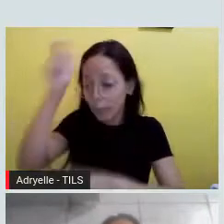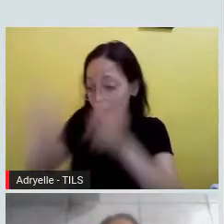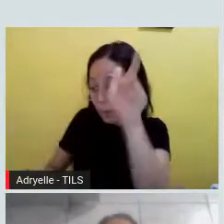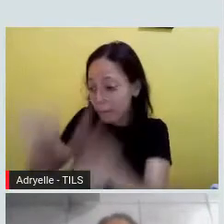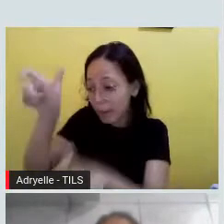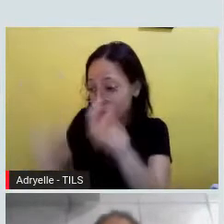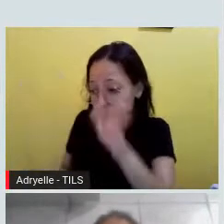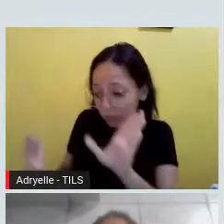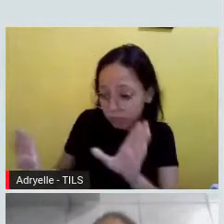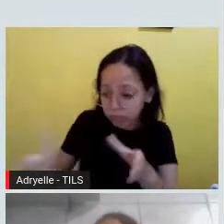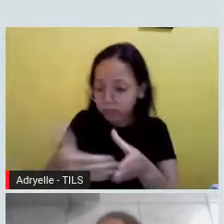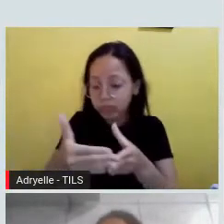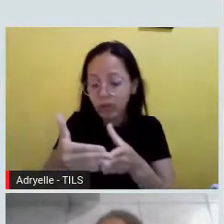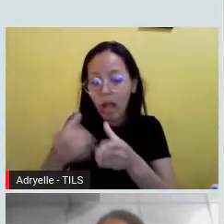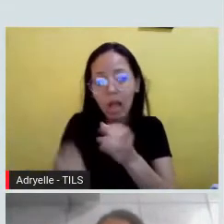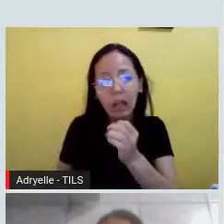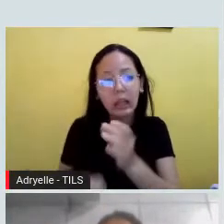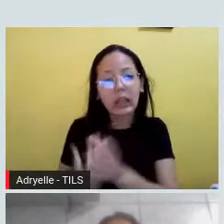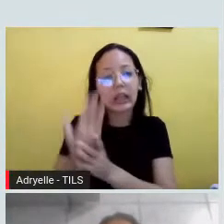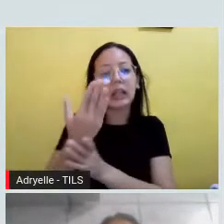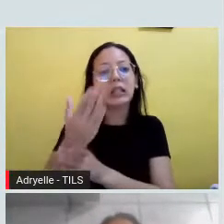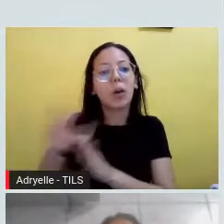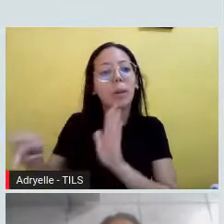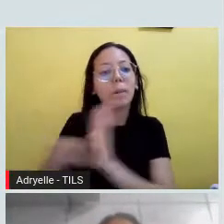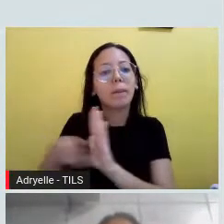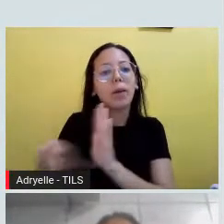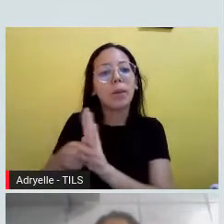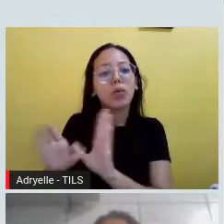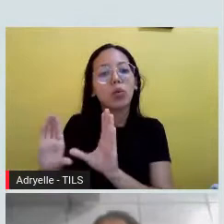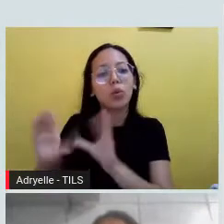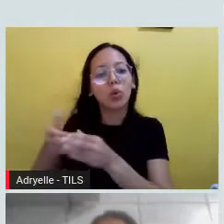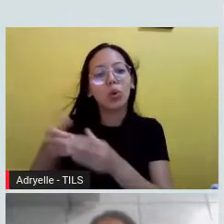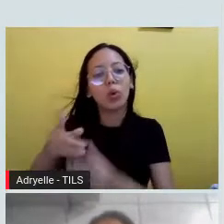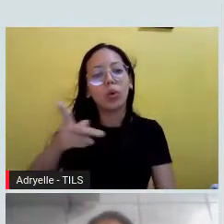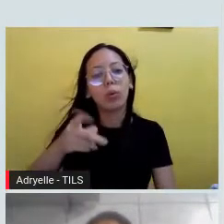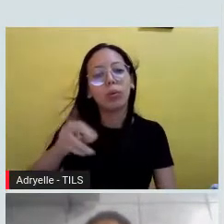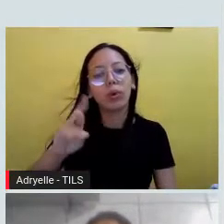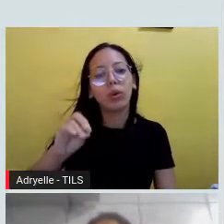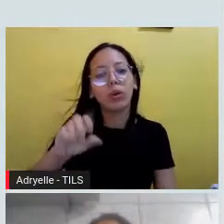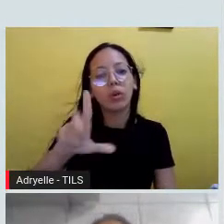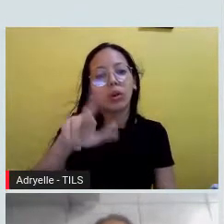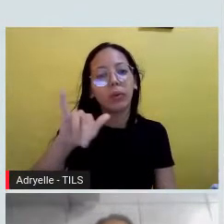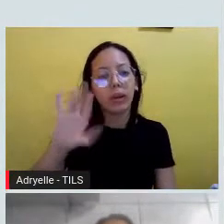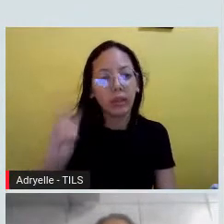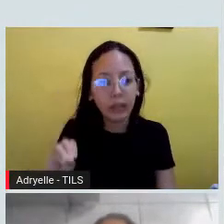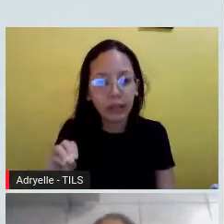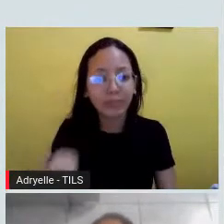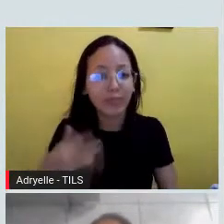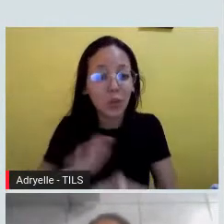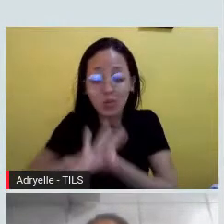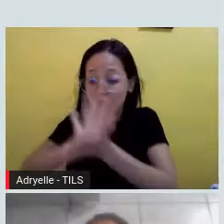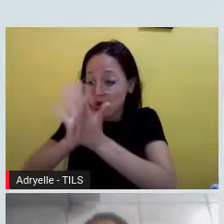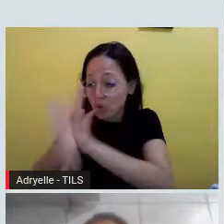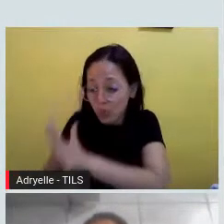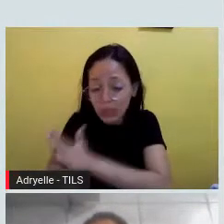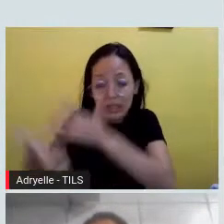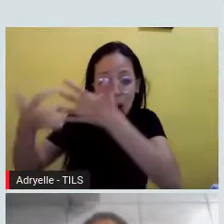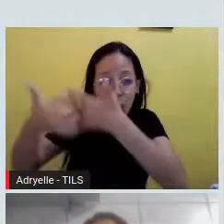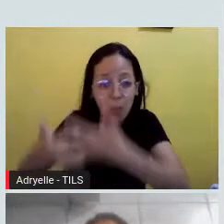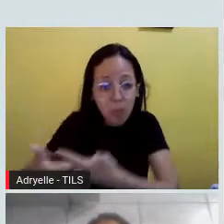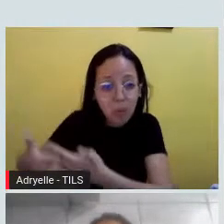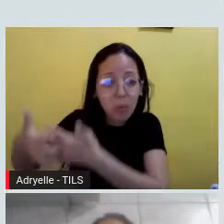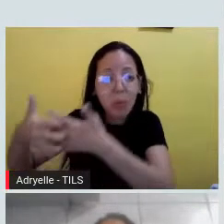na criação dessa classe do proletariado. Destruição de máquinas, atos de sabotagem